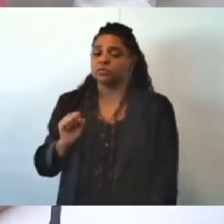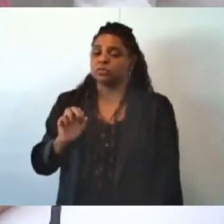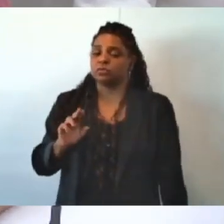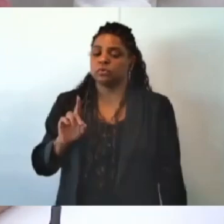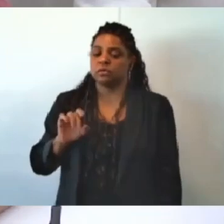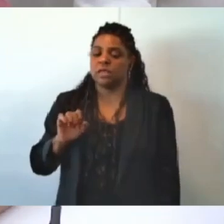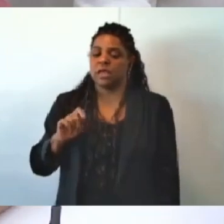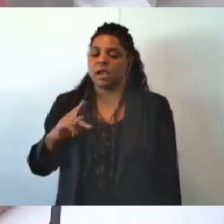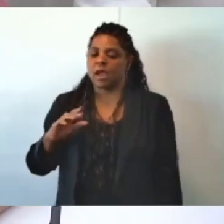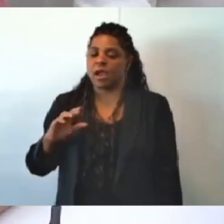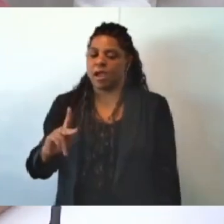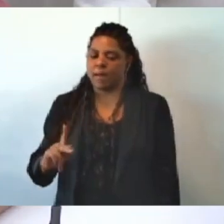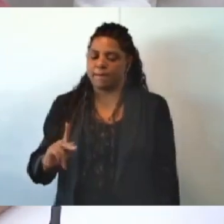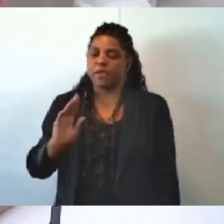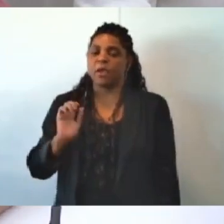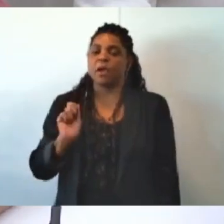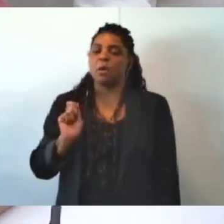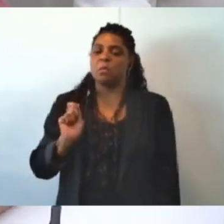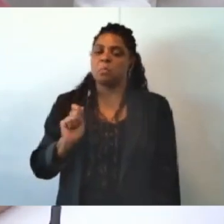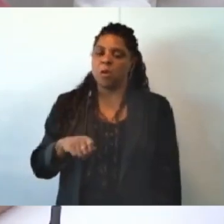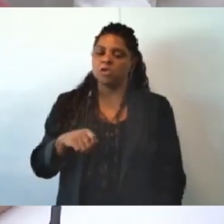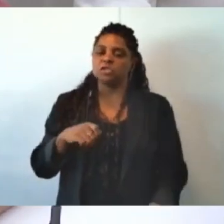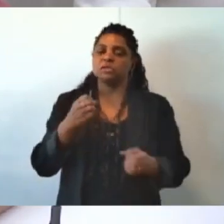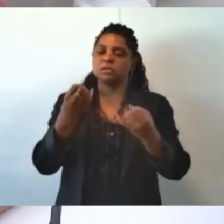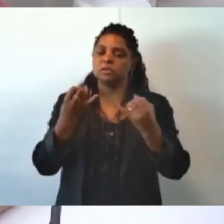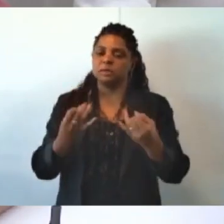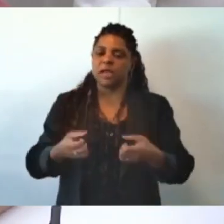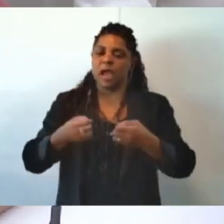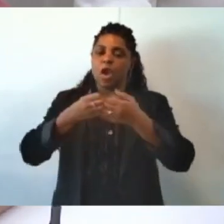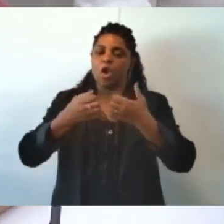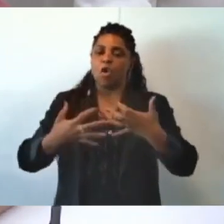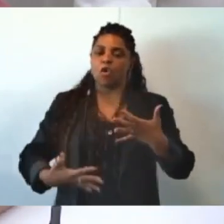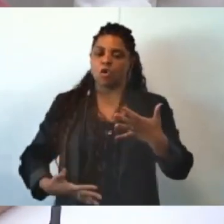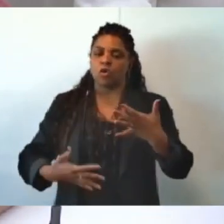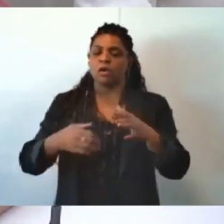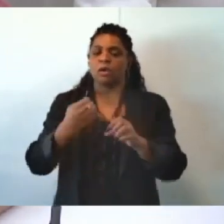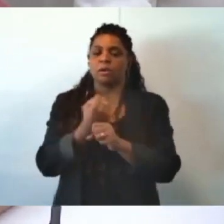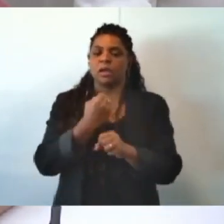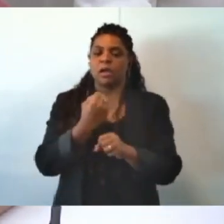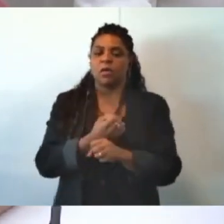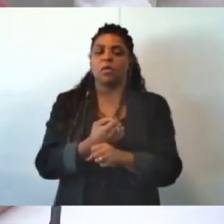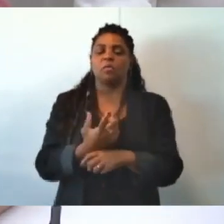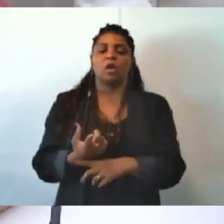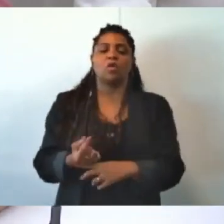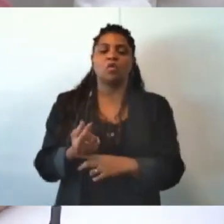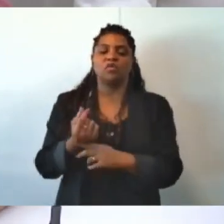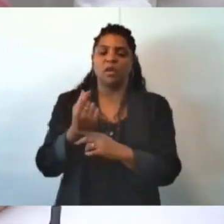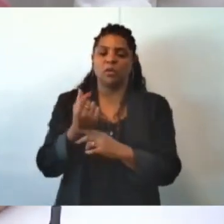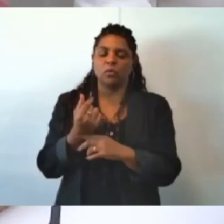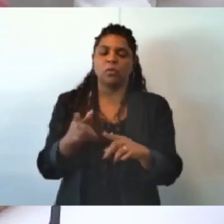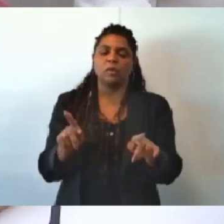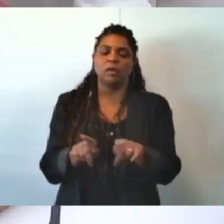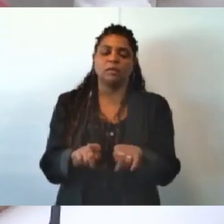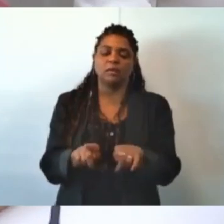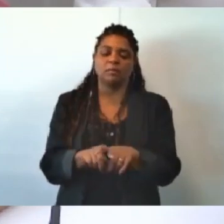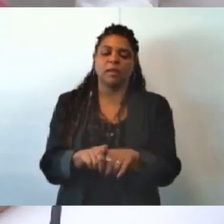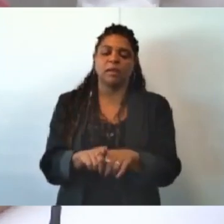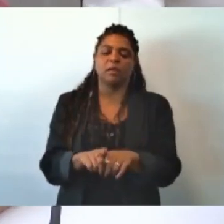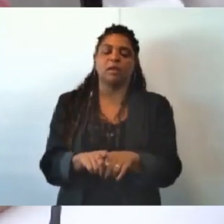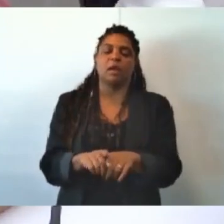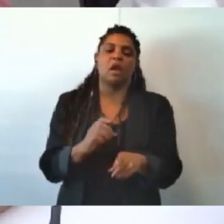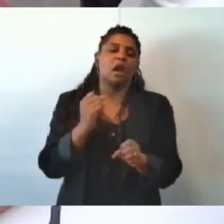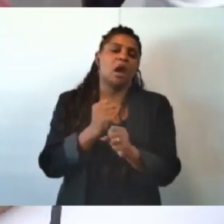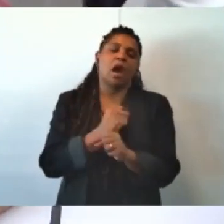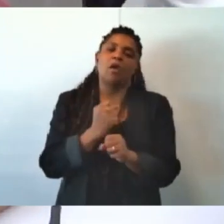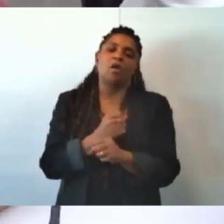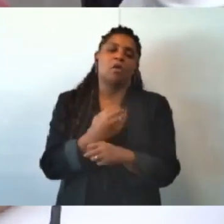obra e o estágio atual da obra, né, porque nós já começamos a obra. Já. Nós já estamos